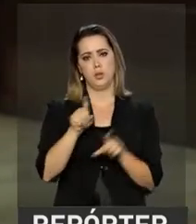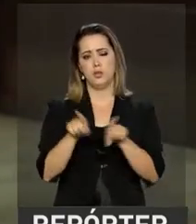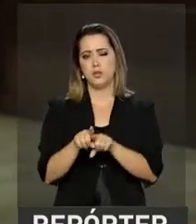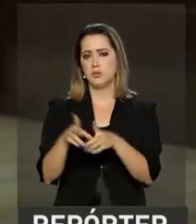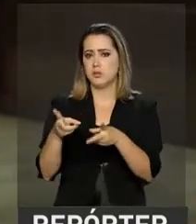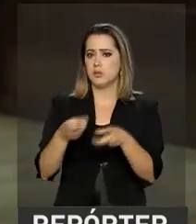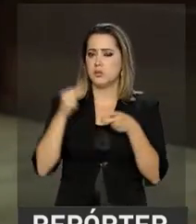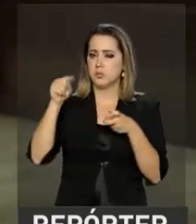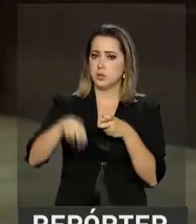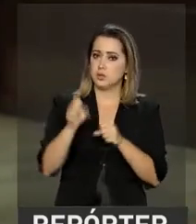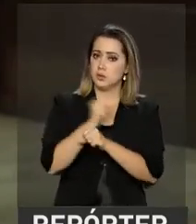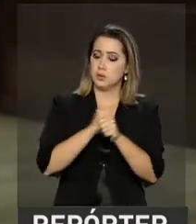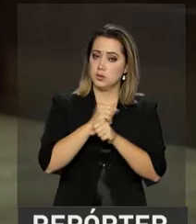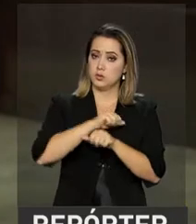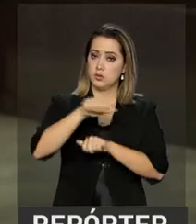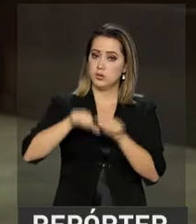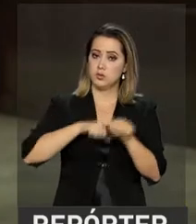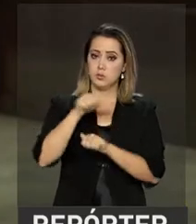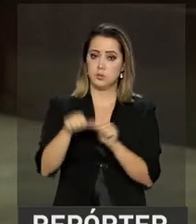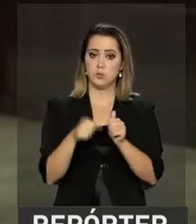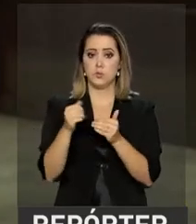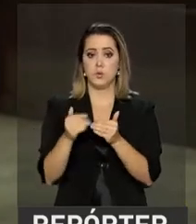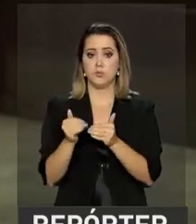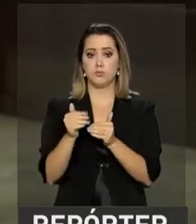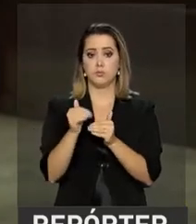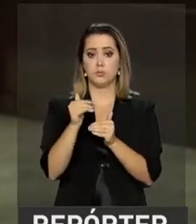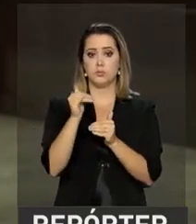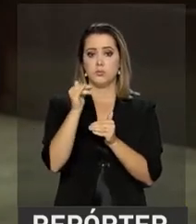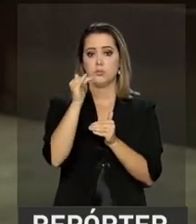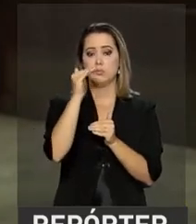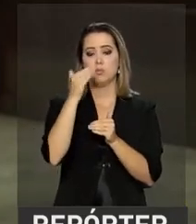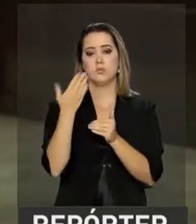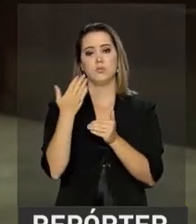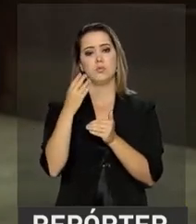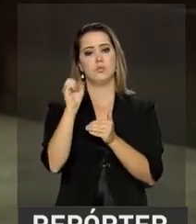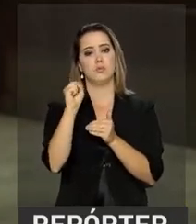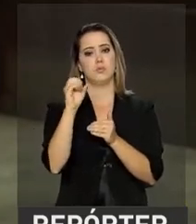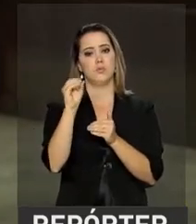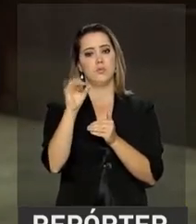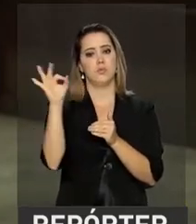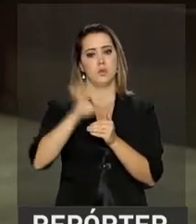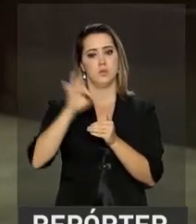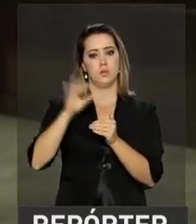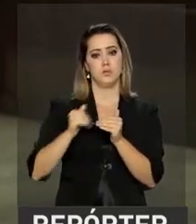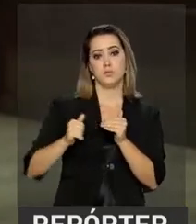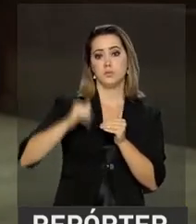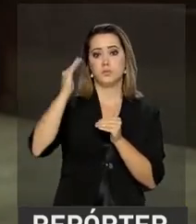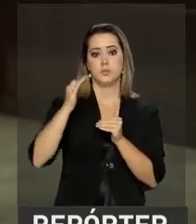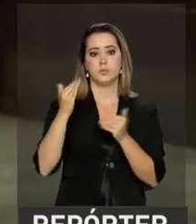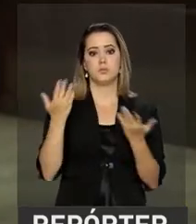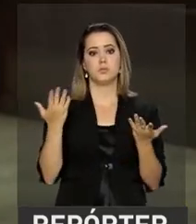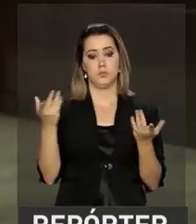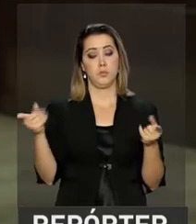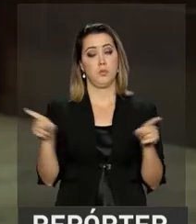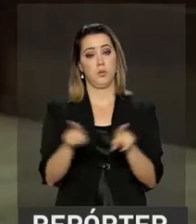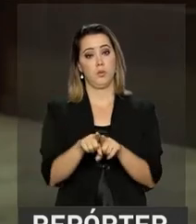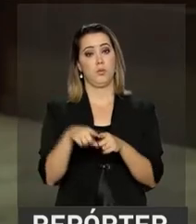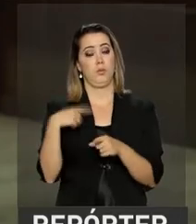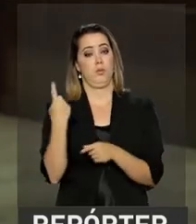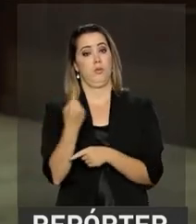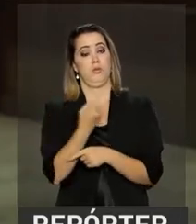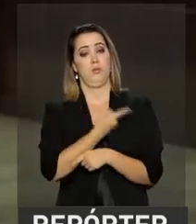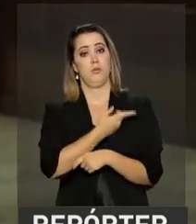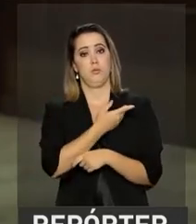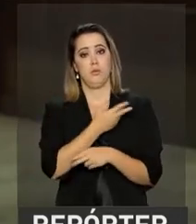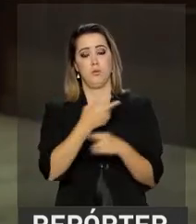estimativa é que com as mudanças essa arrecadação cresça em cerca de 80% o governo também espera que a participação